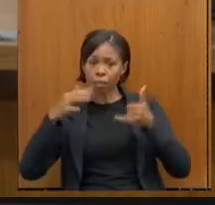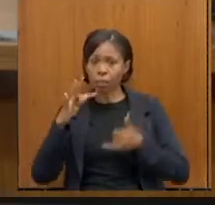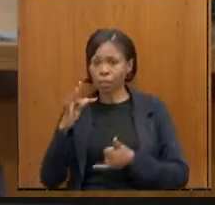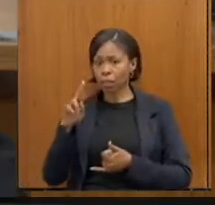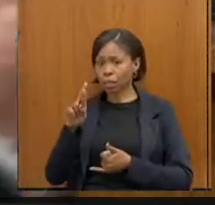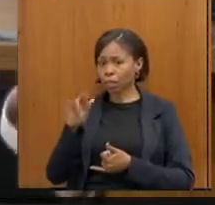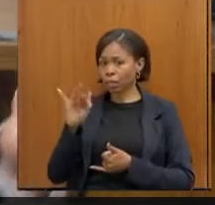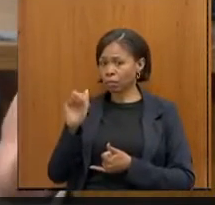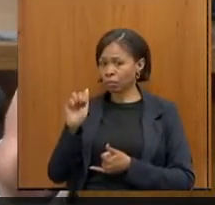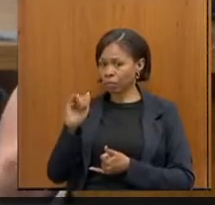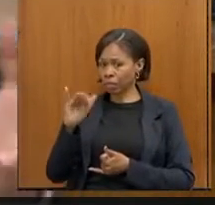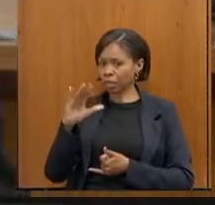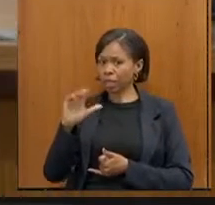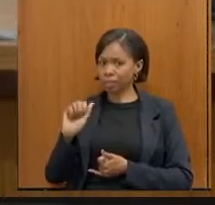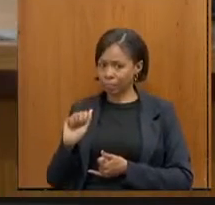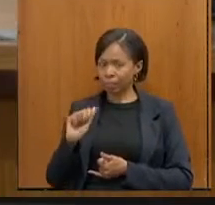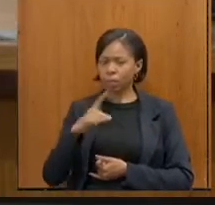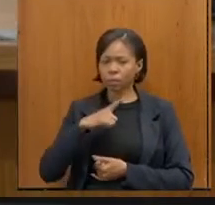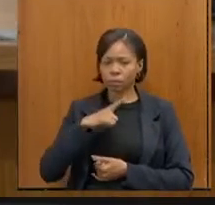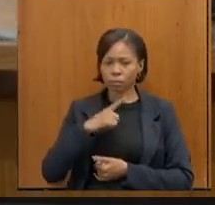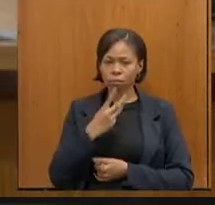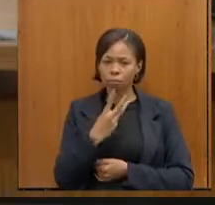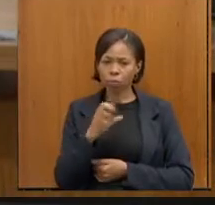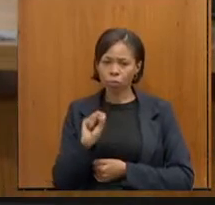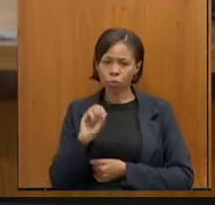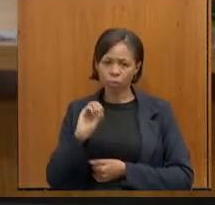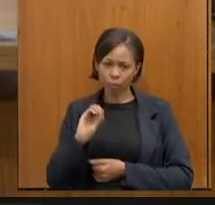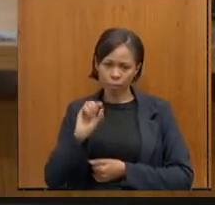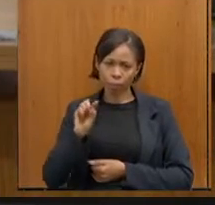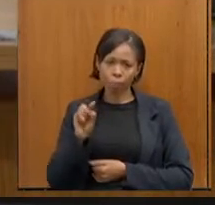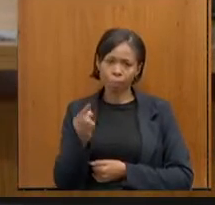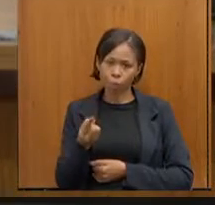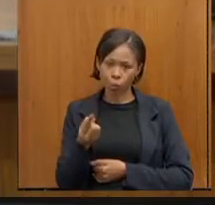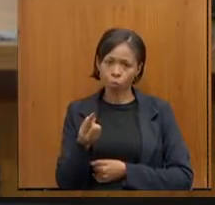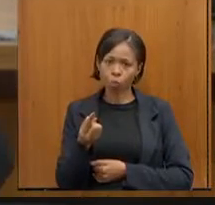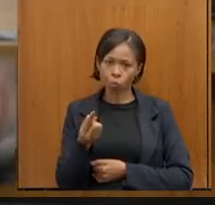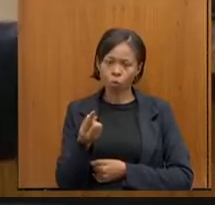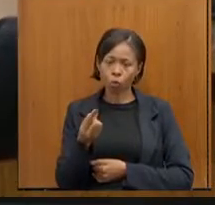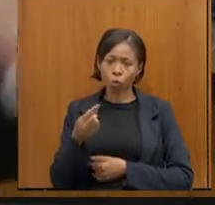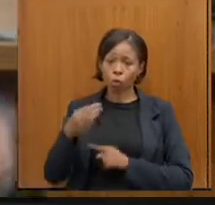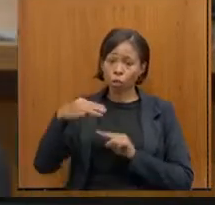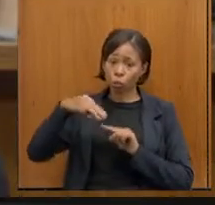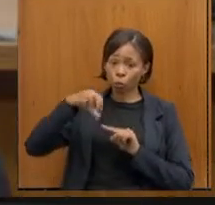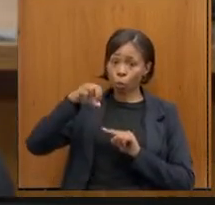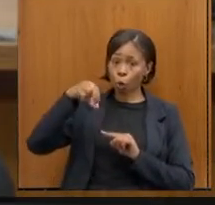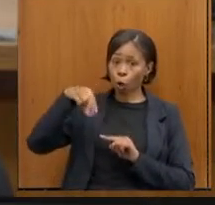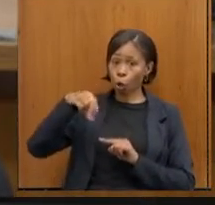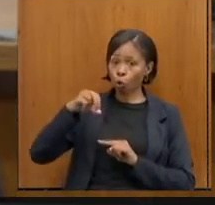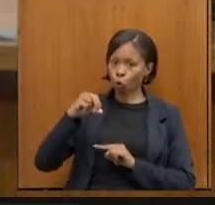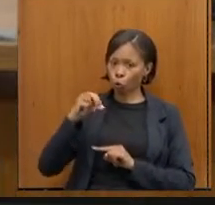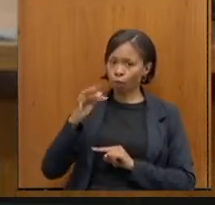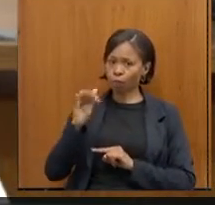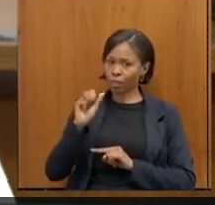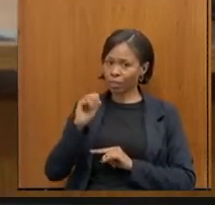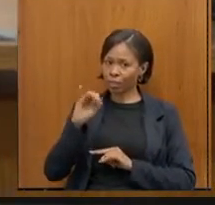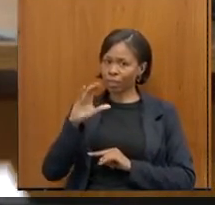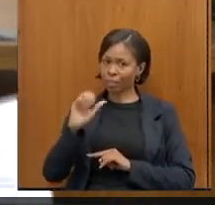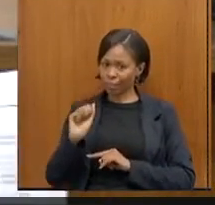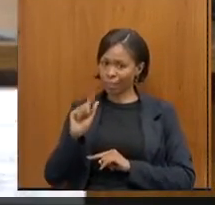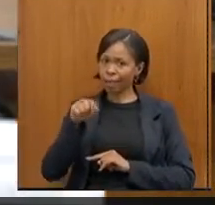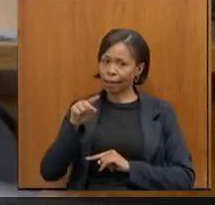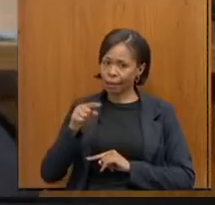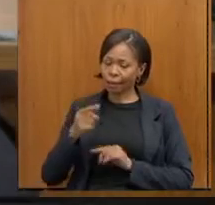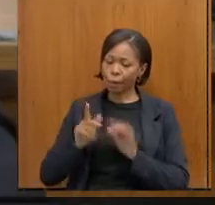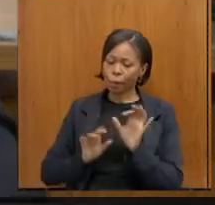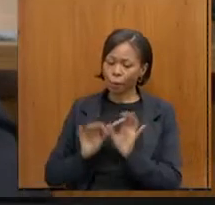estabelecendo né Nós temos 380 mil km de rede monofásica Esse é um programa gradual mas é um programa que